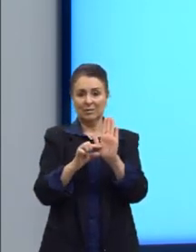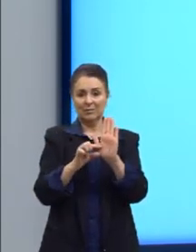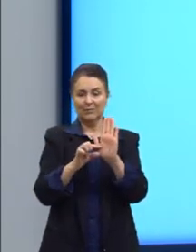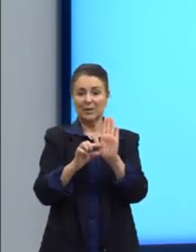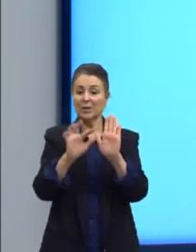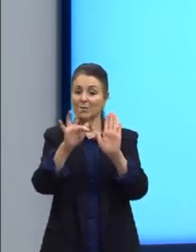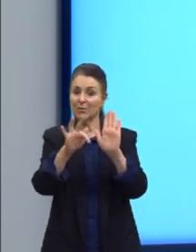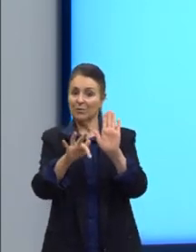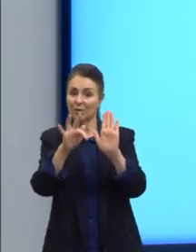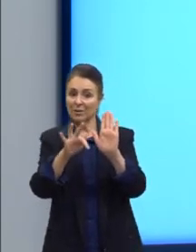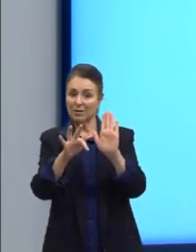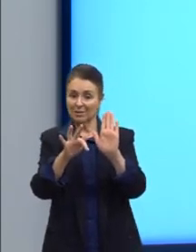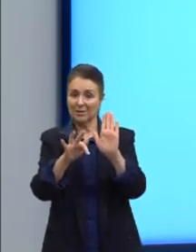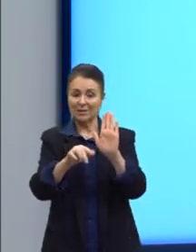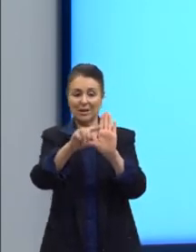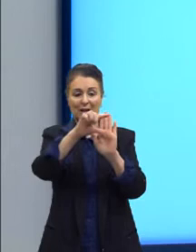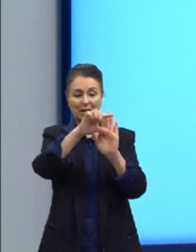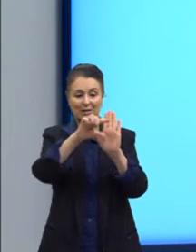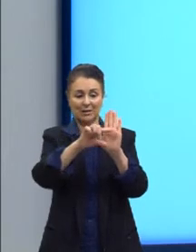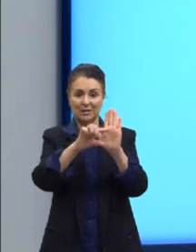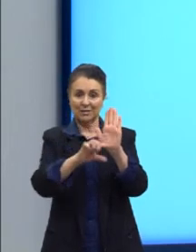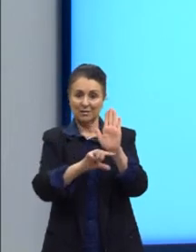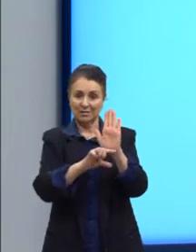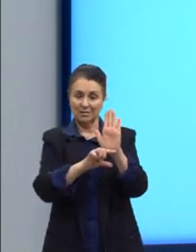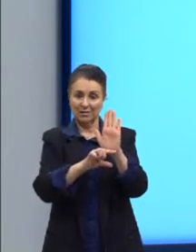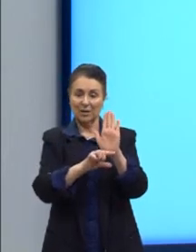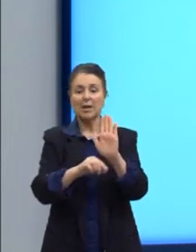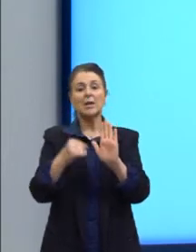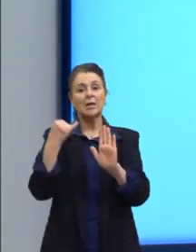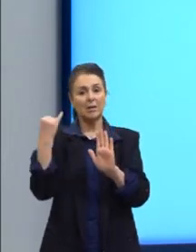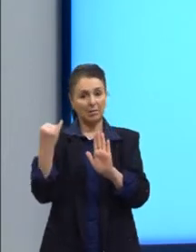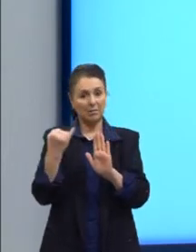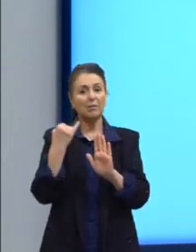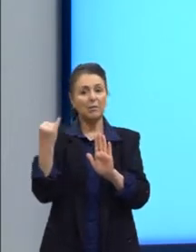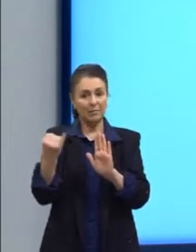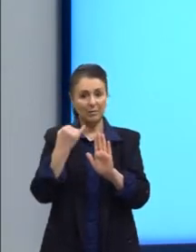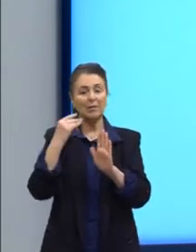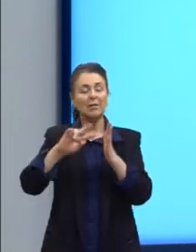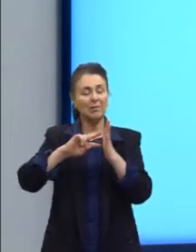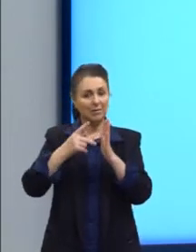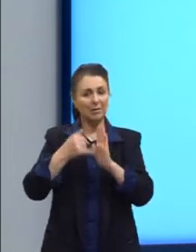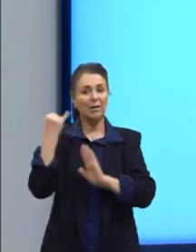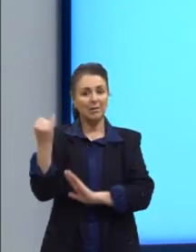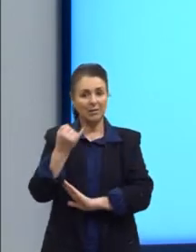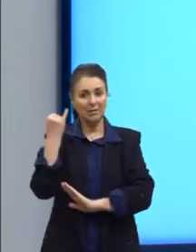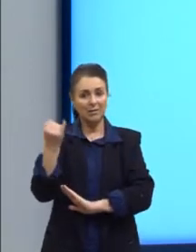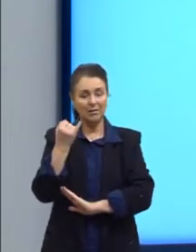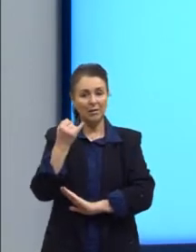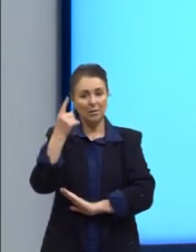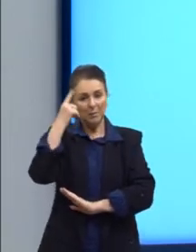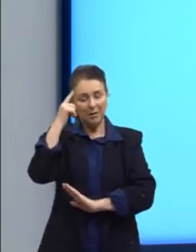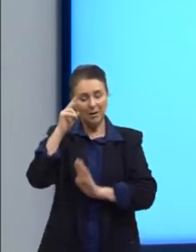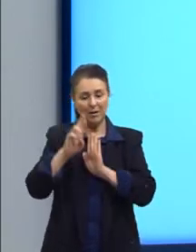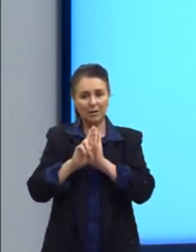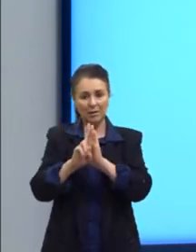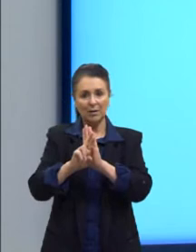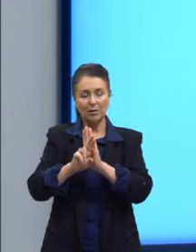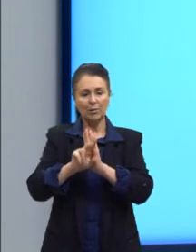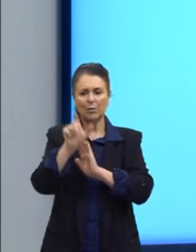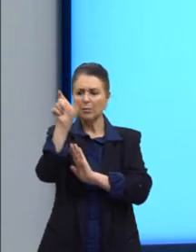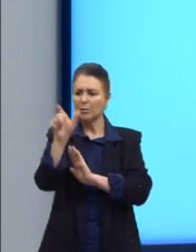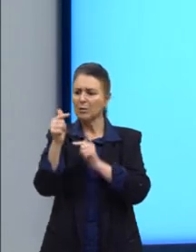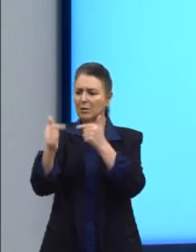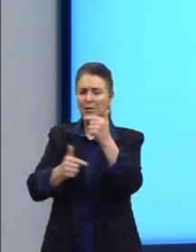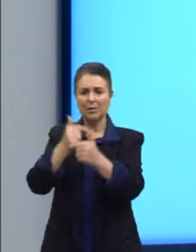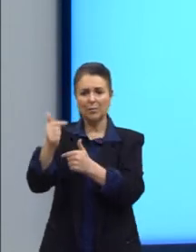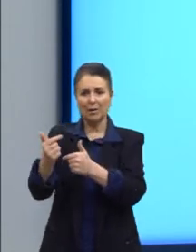as nossas estrofes e eles são muito significativos quando a gente for pensar nessa representação desse trabalhador que a